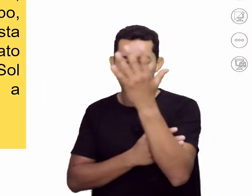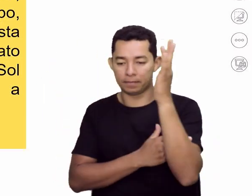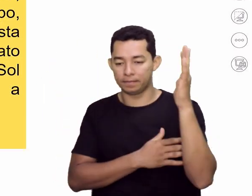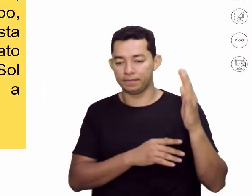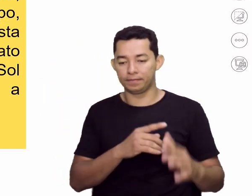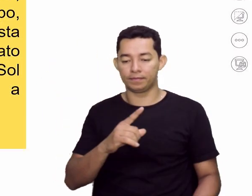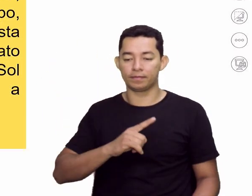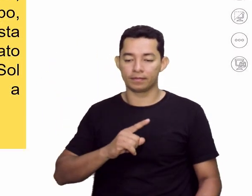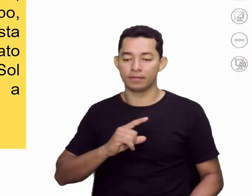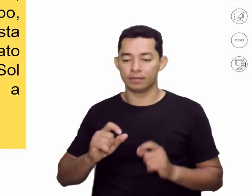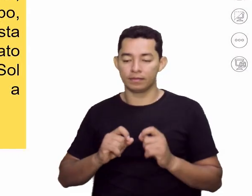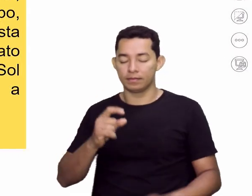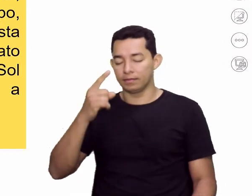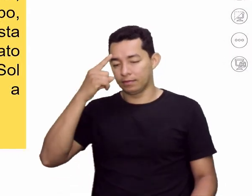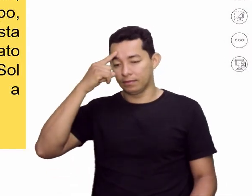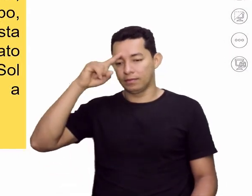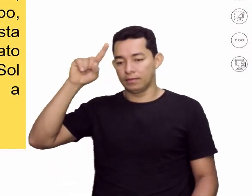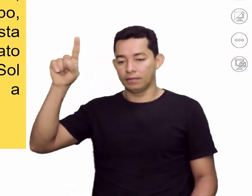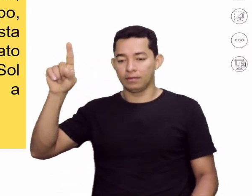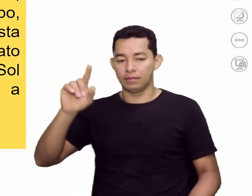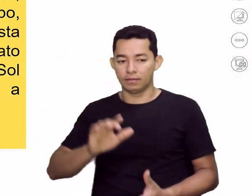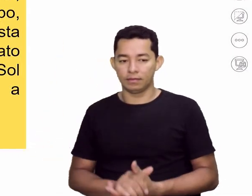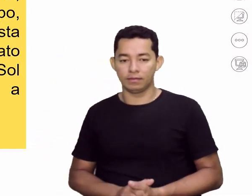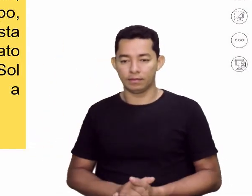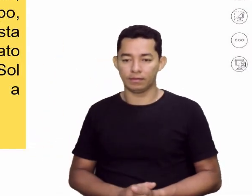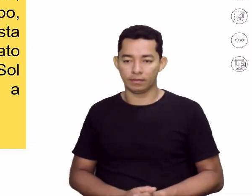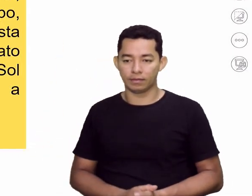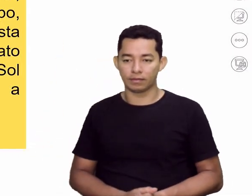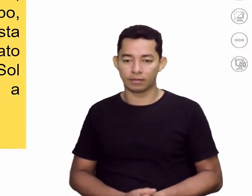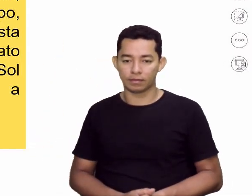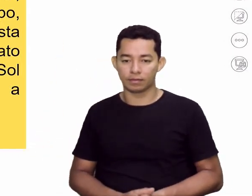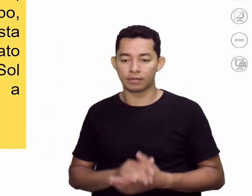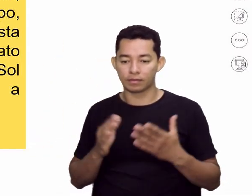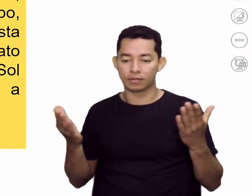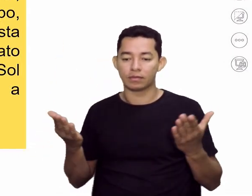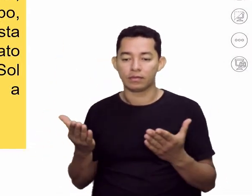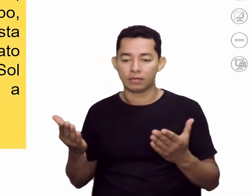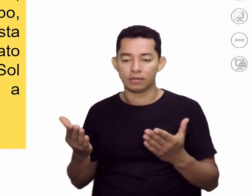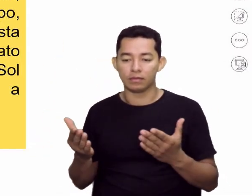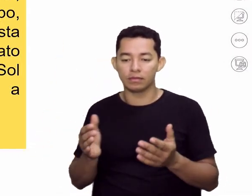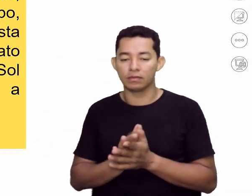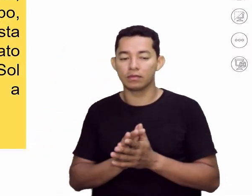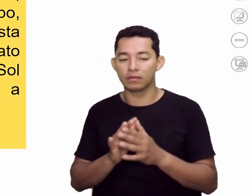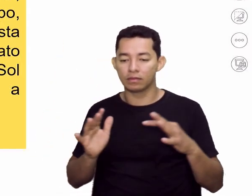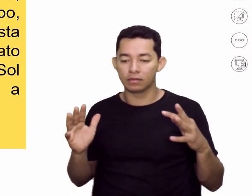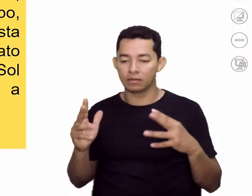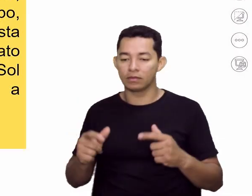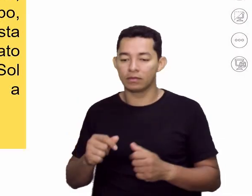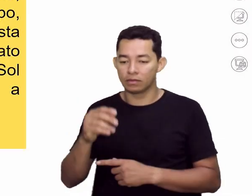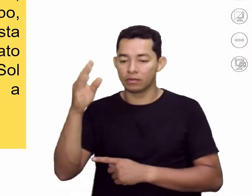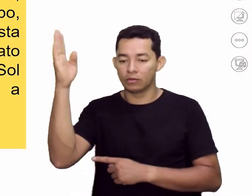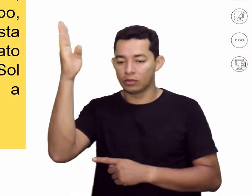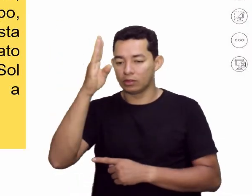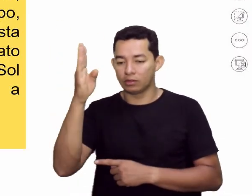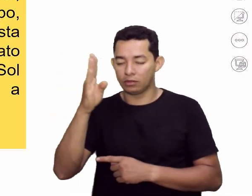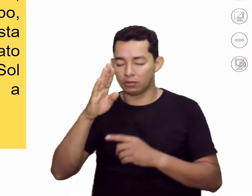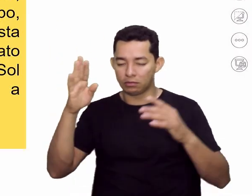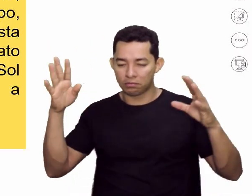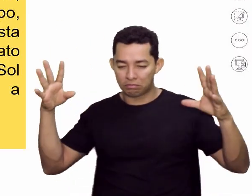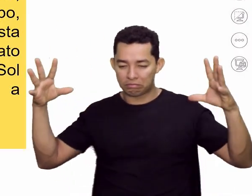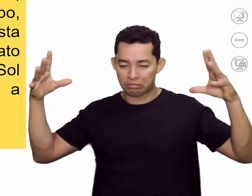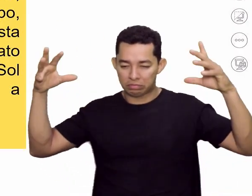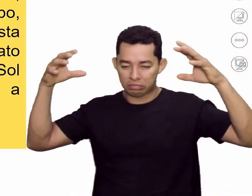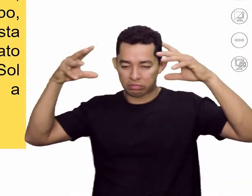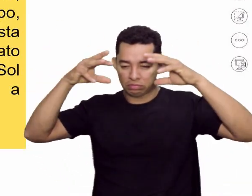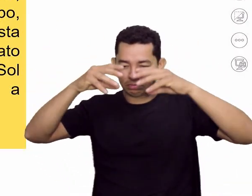gente tem essas ideias, né? Tem essas impressões, né? Hoje mesmo estava tudo branco, muito nevoeiro na